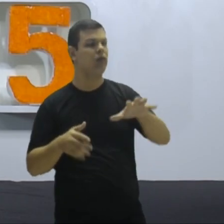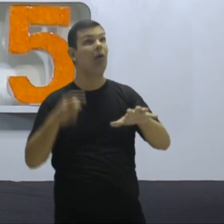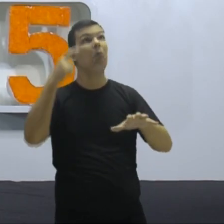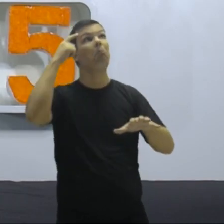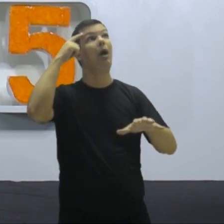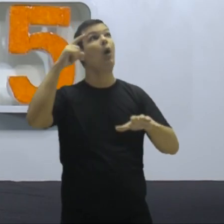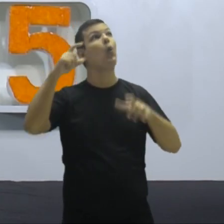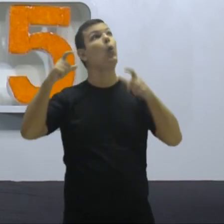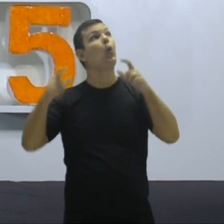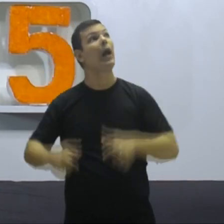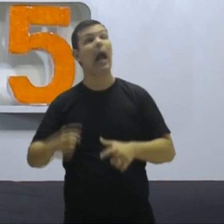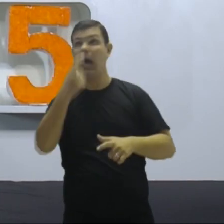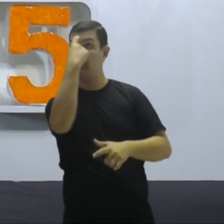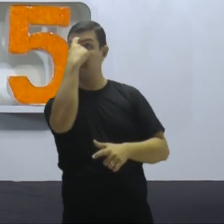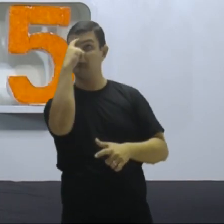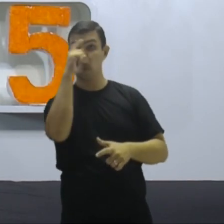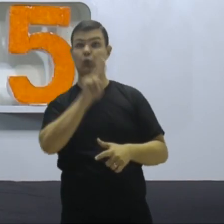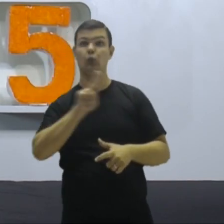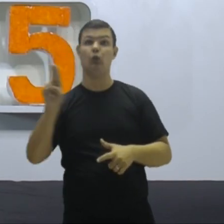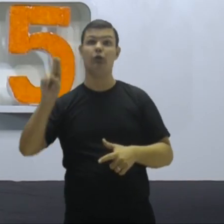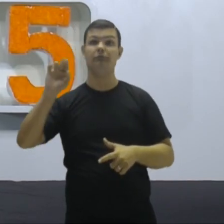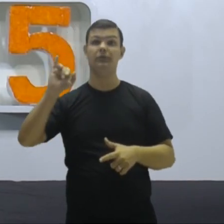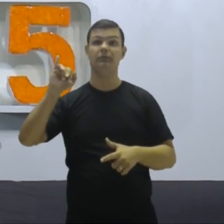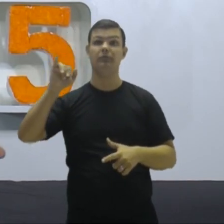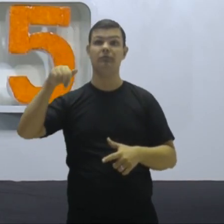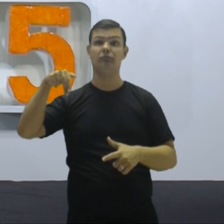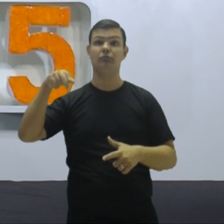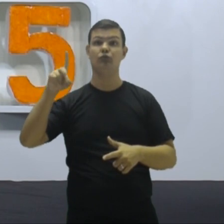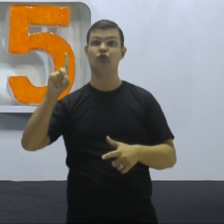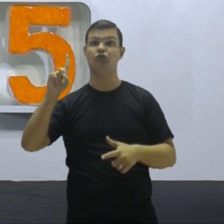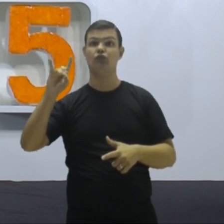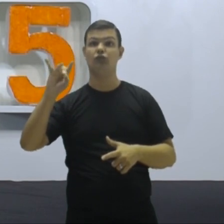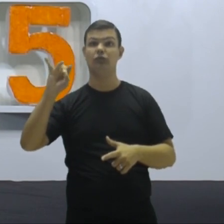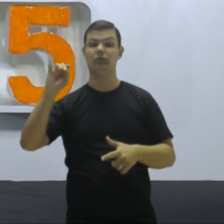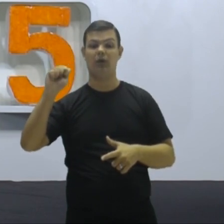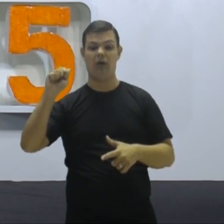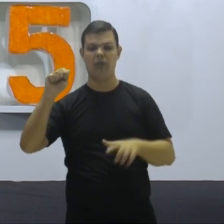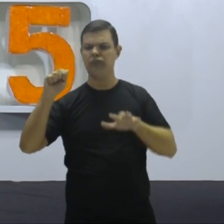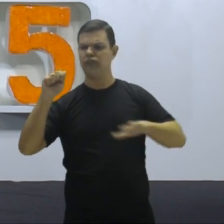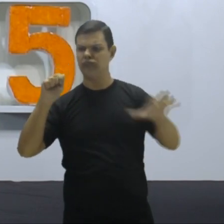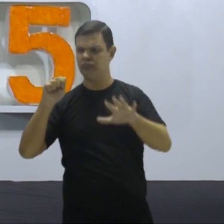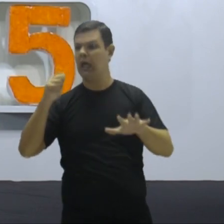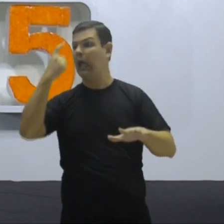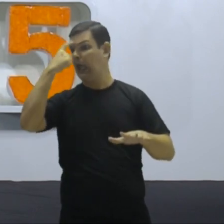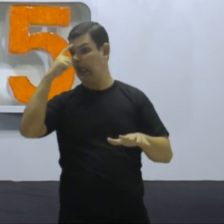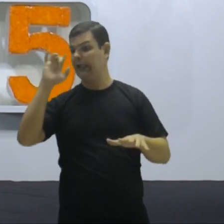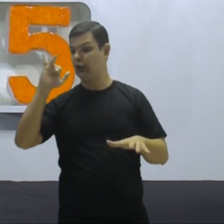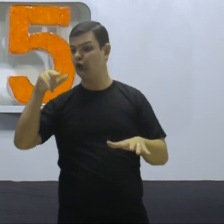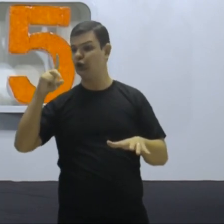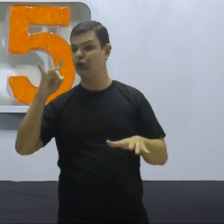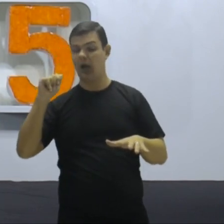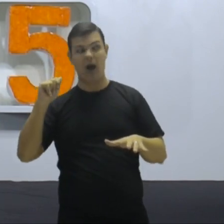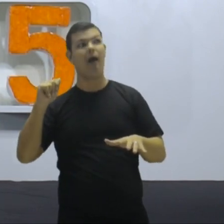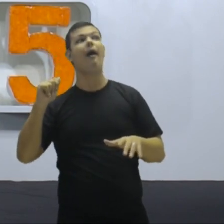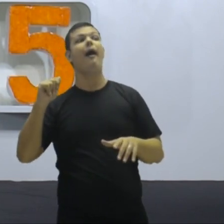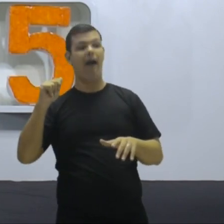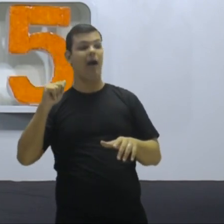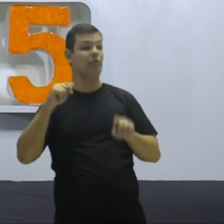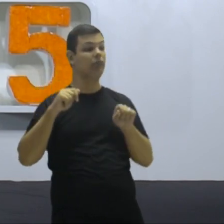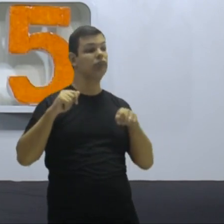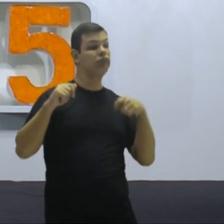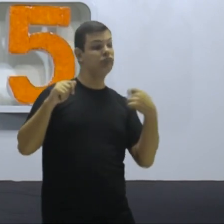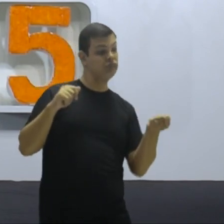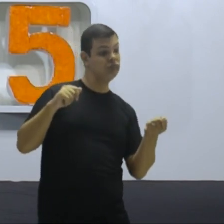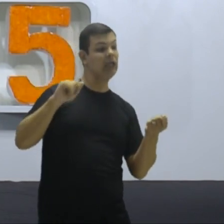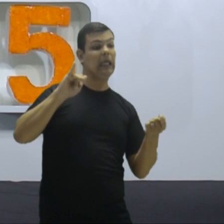própria Índia. Aí, se aqui é a região da Índia, eu posso considerar que quem mora aqui, eu posso chamar de